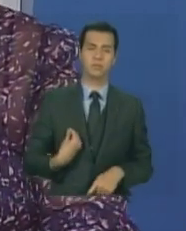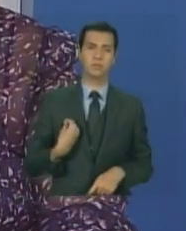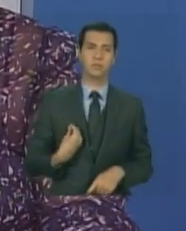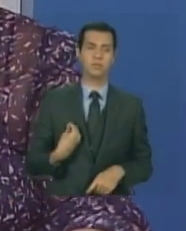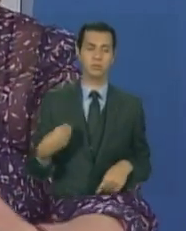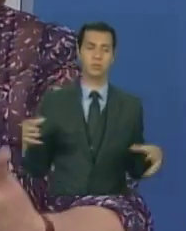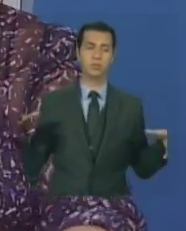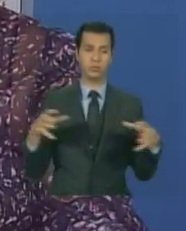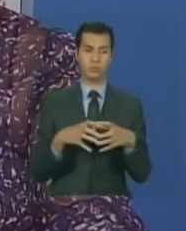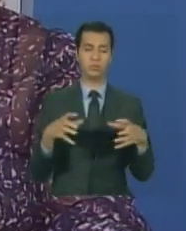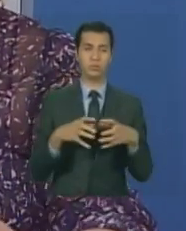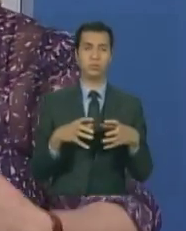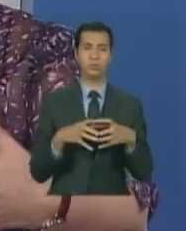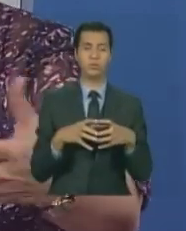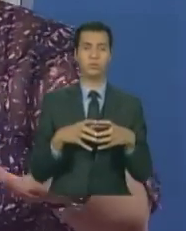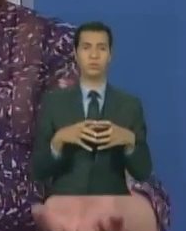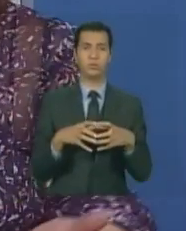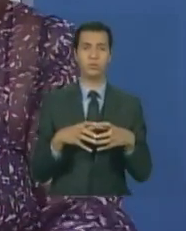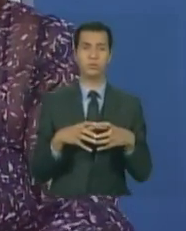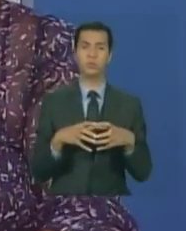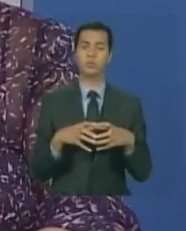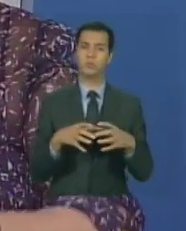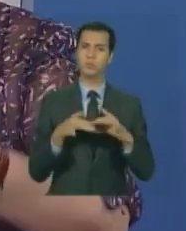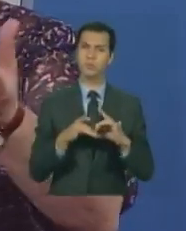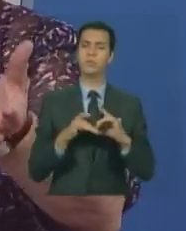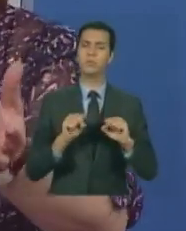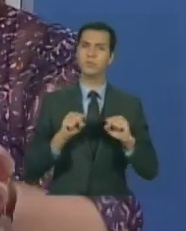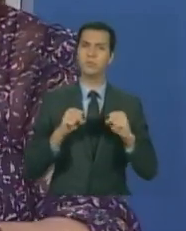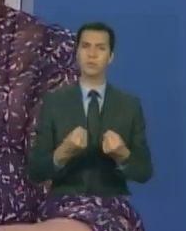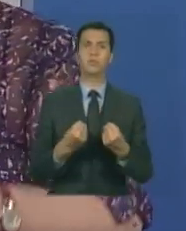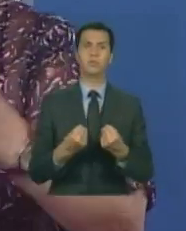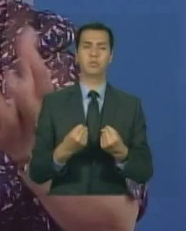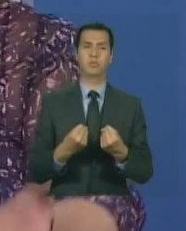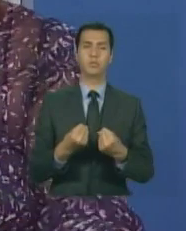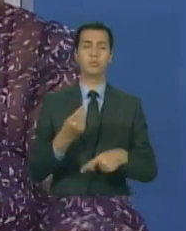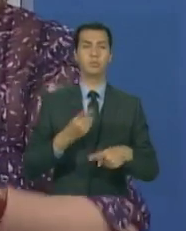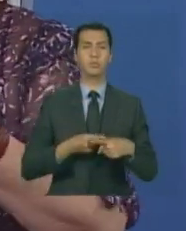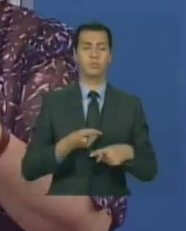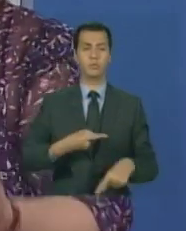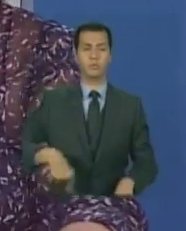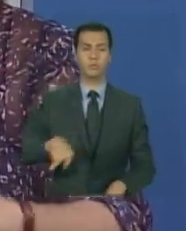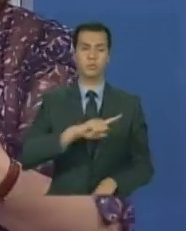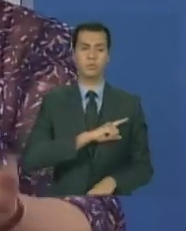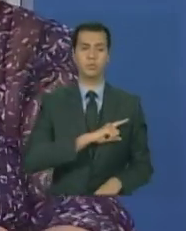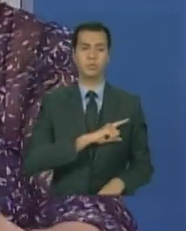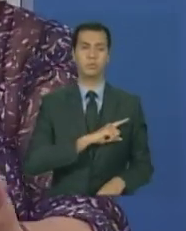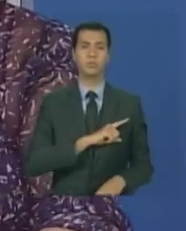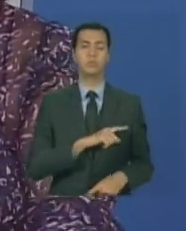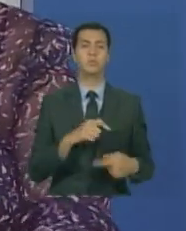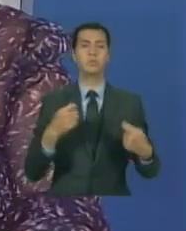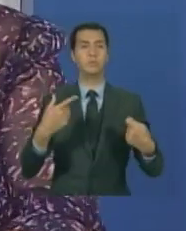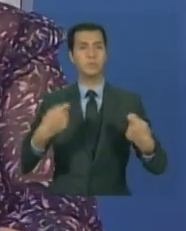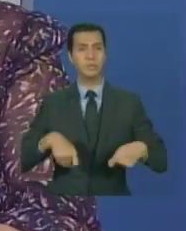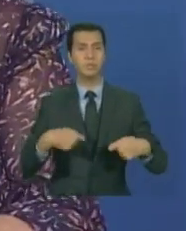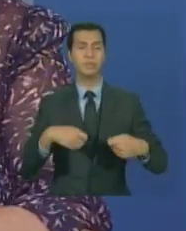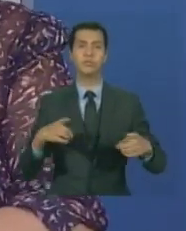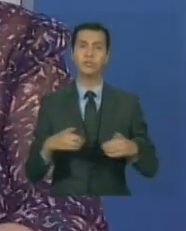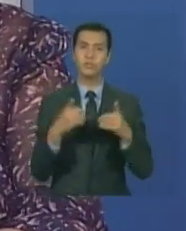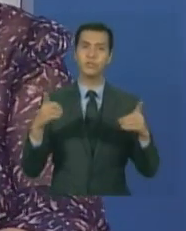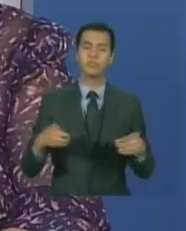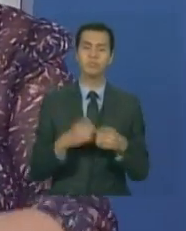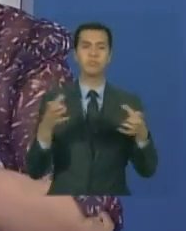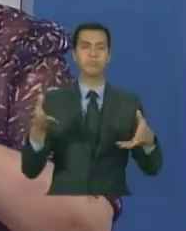nesse comitê fortemente, em virtude de que nós, para que nós tenhamos essa dinâmica